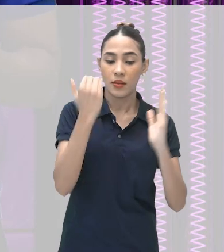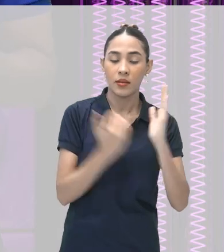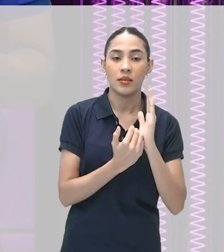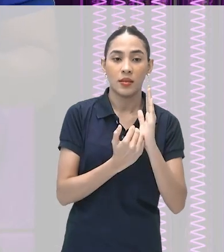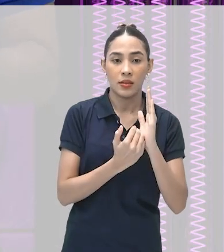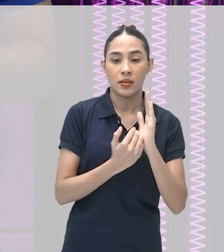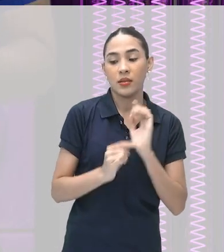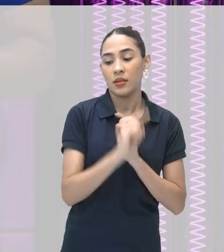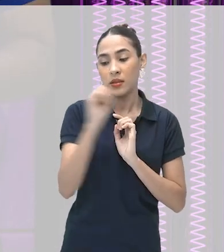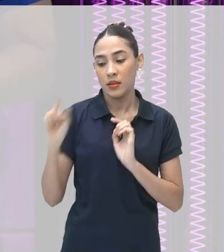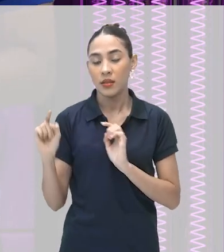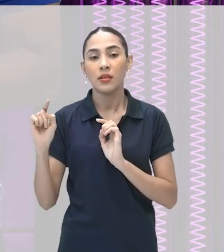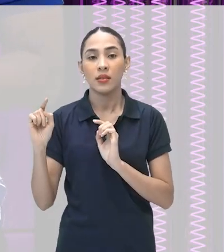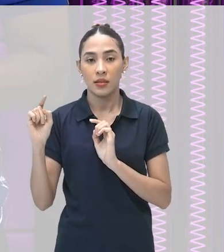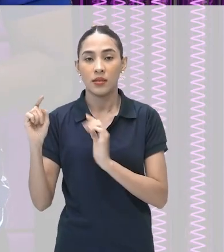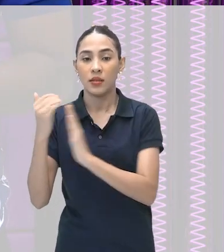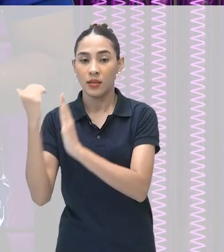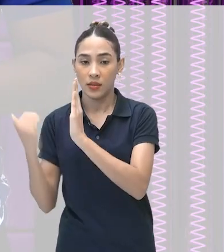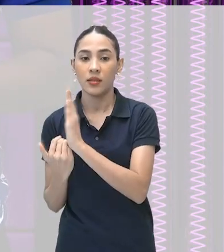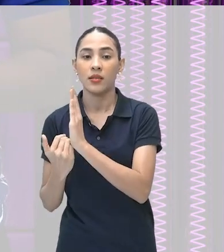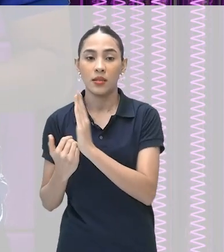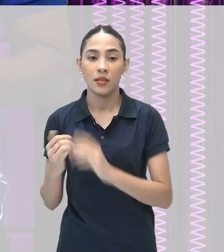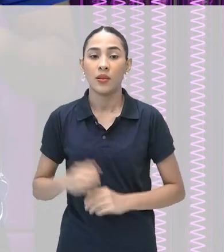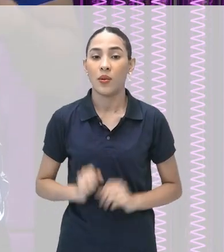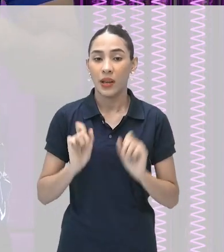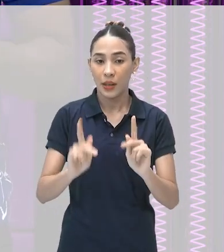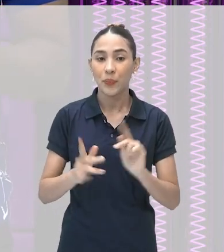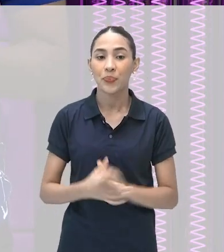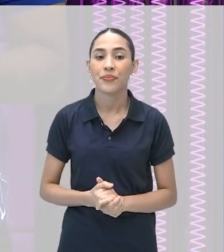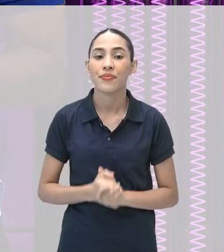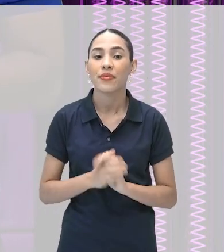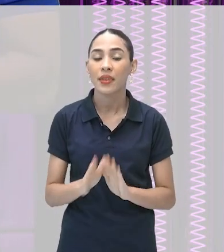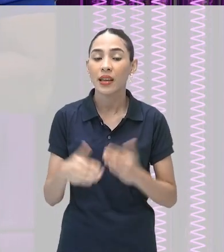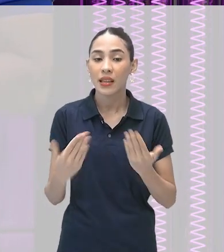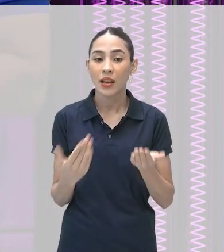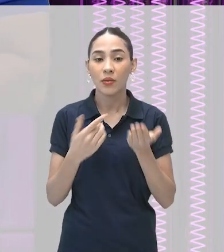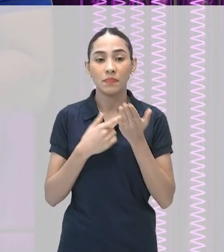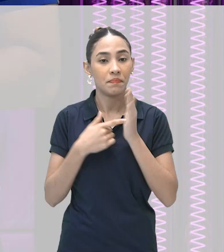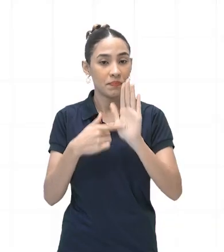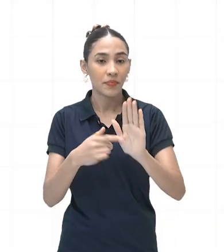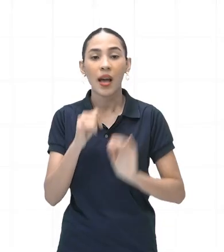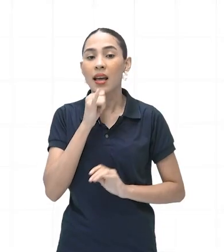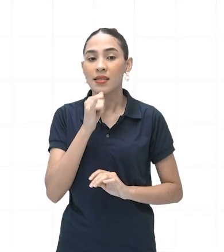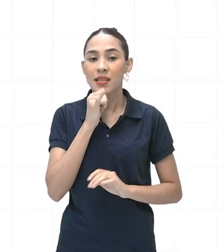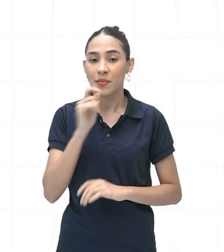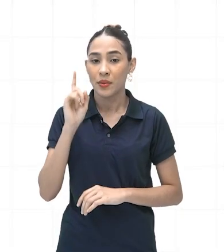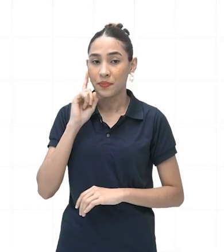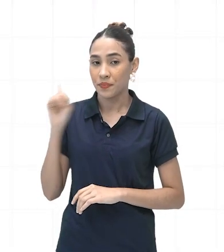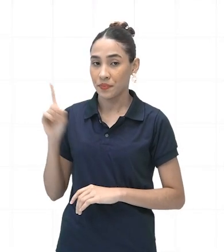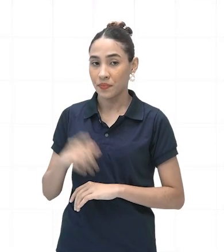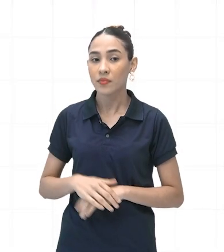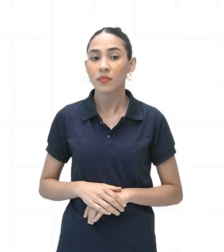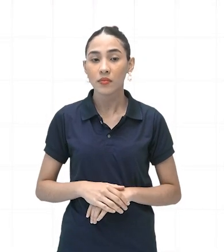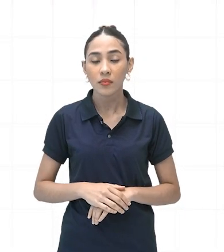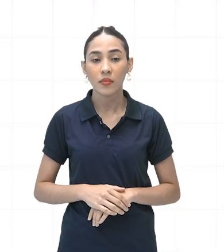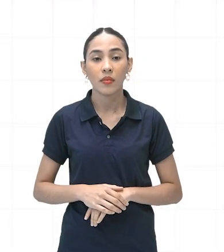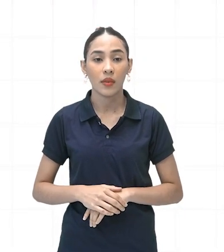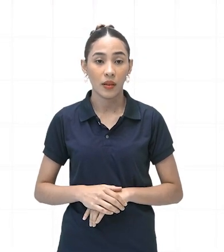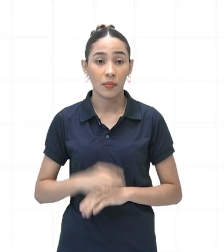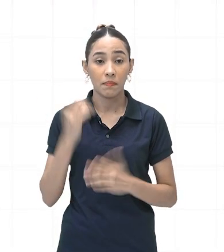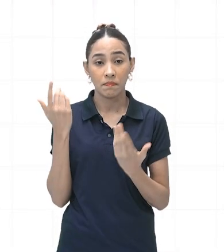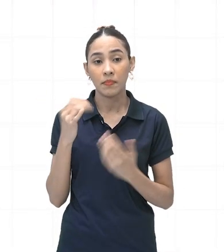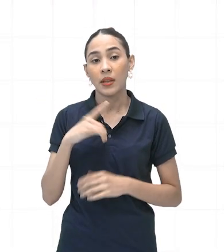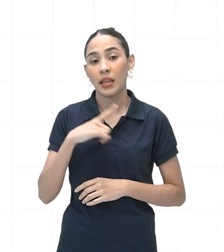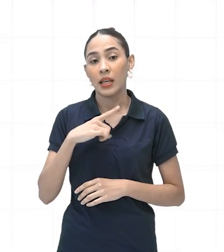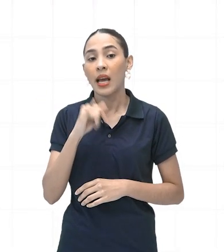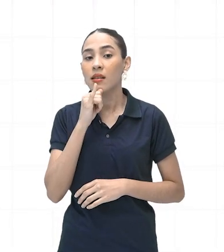de uma acarreta na diminuição da outra, beleza? Então, acompanhe comigo o exemplo. Então, nós temos aqui o exemplo